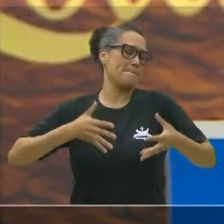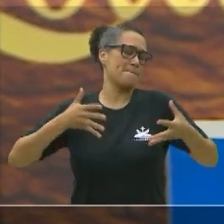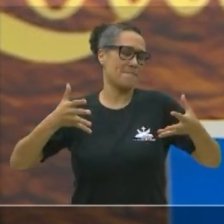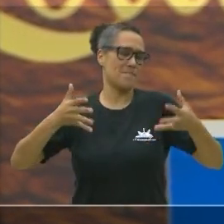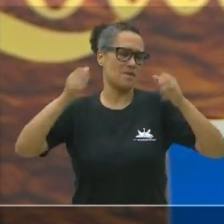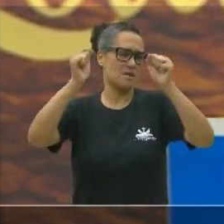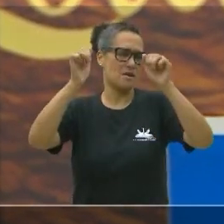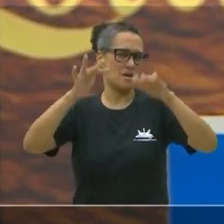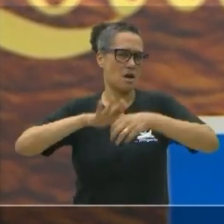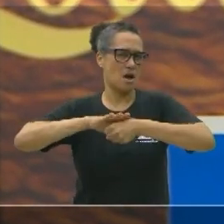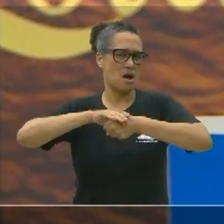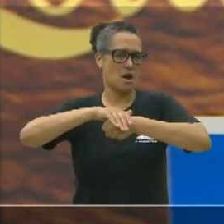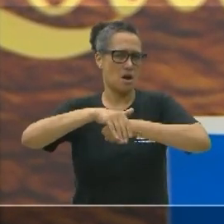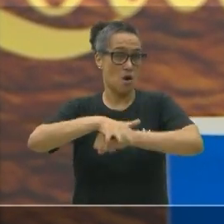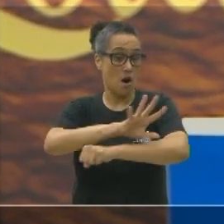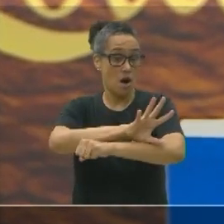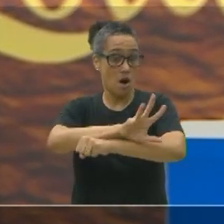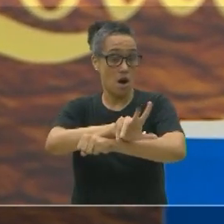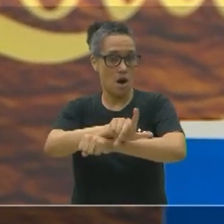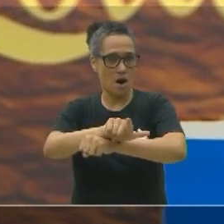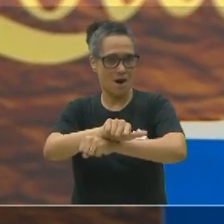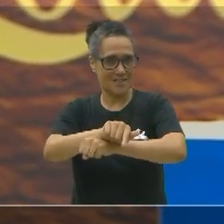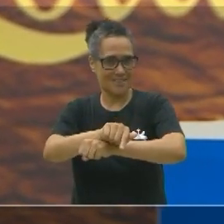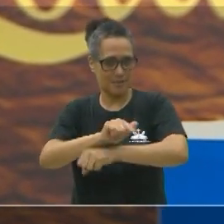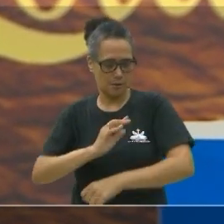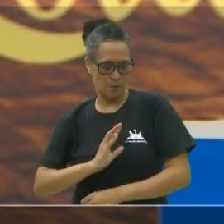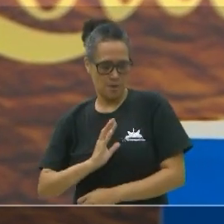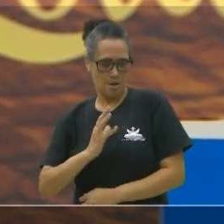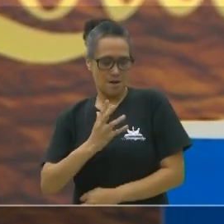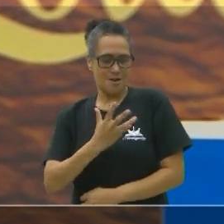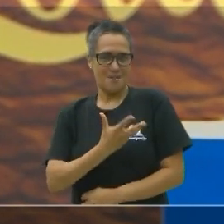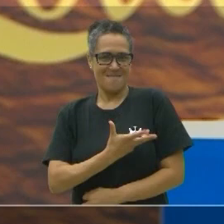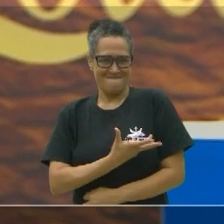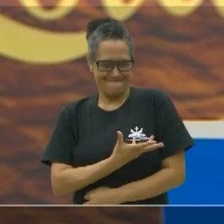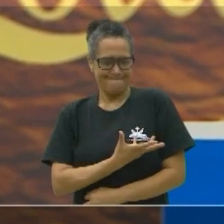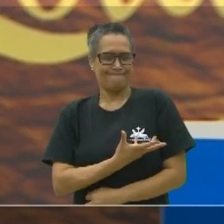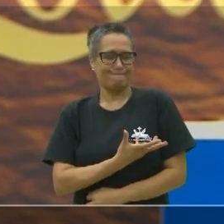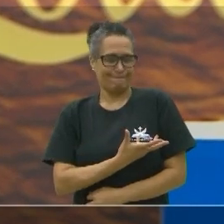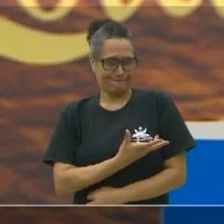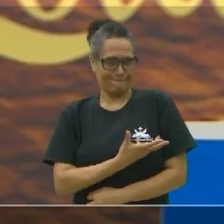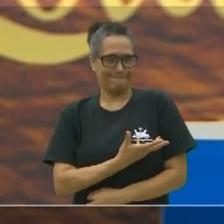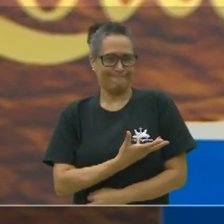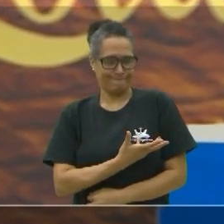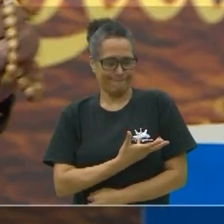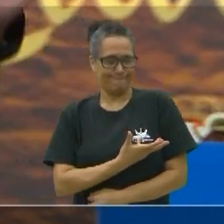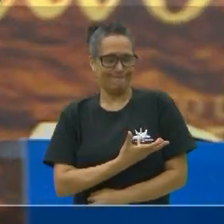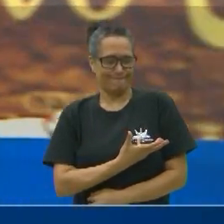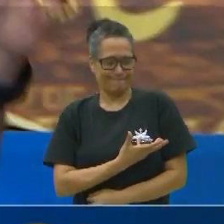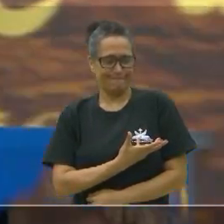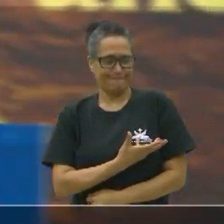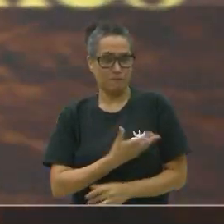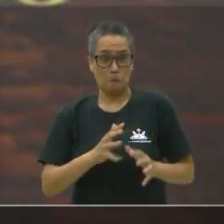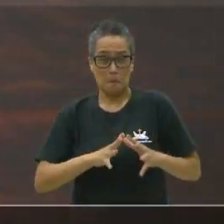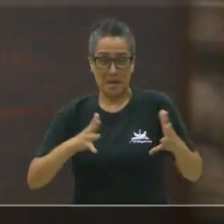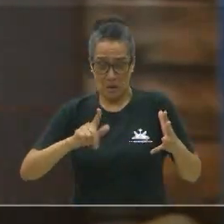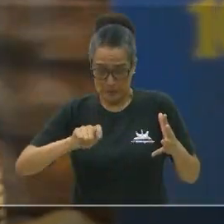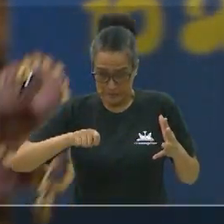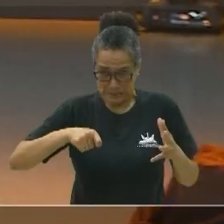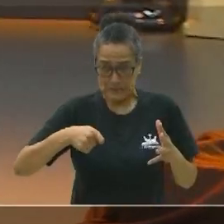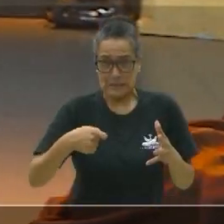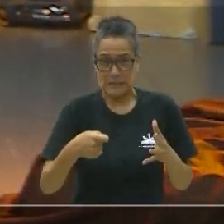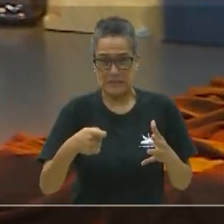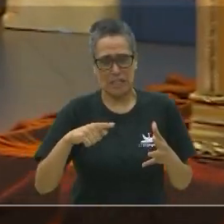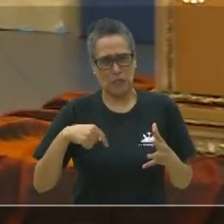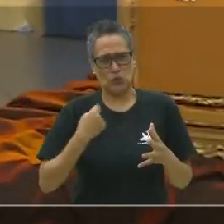de noites do cerco de Jericó é a conversão do coração da gente. O maior sinal que